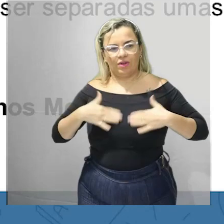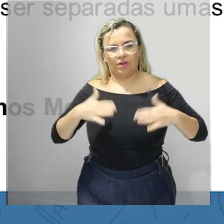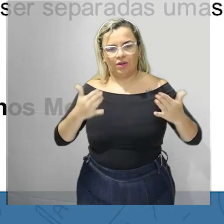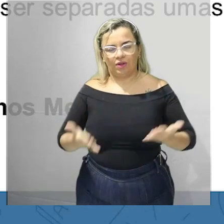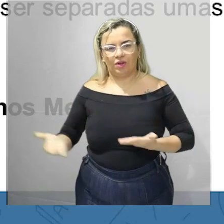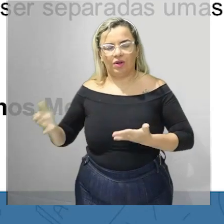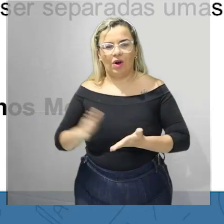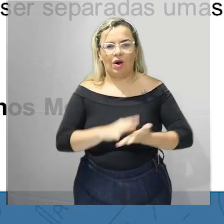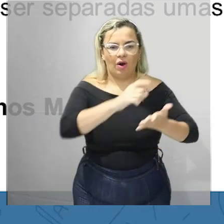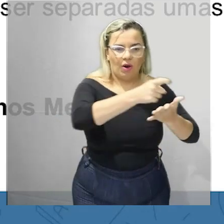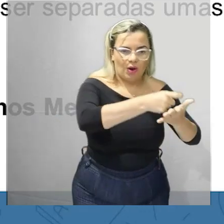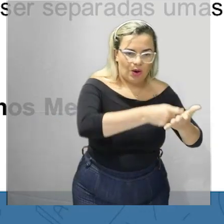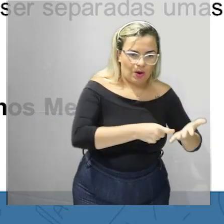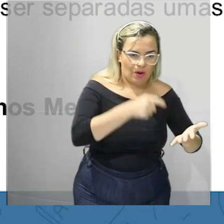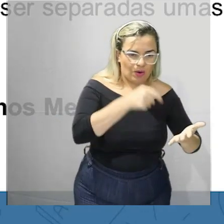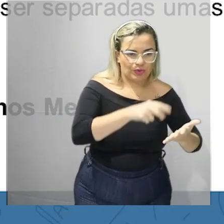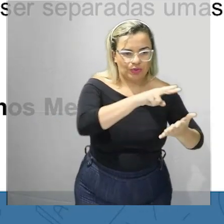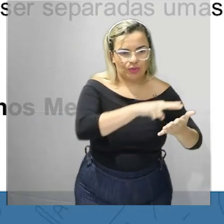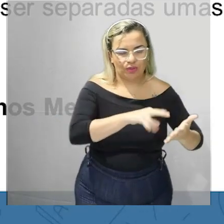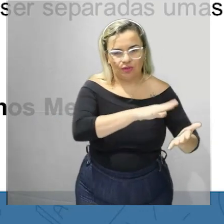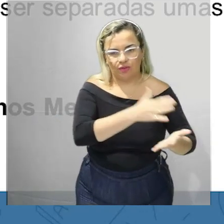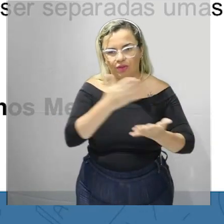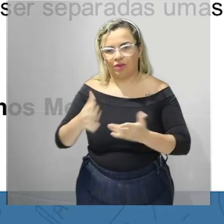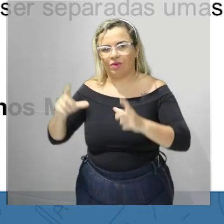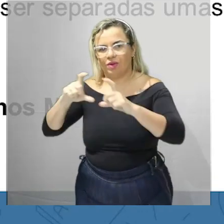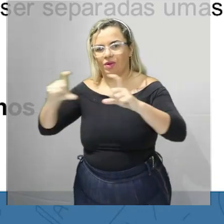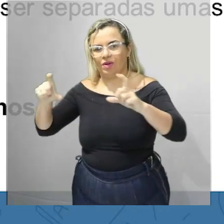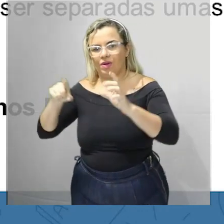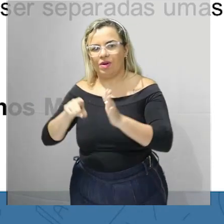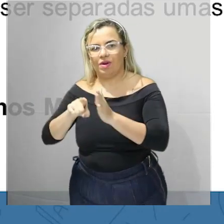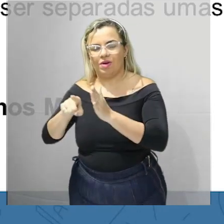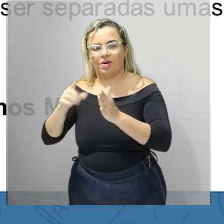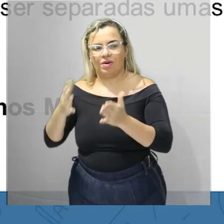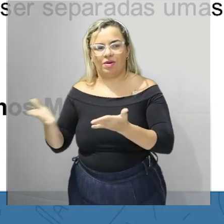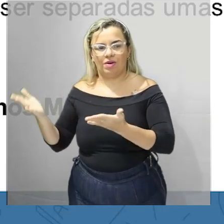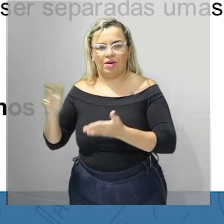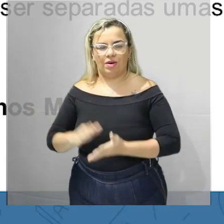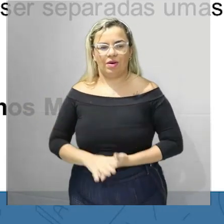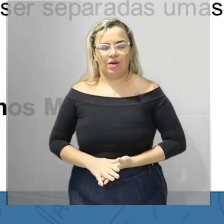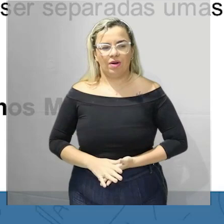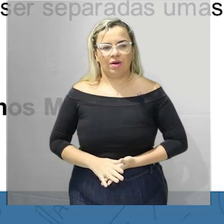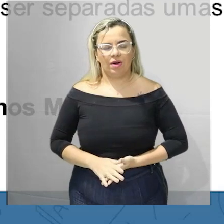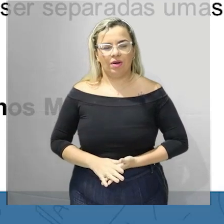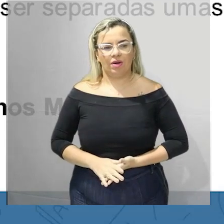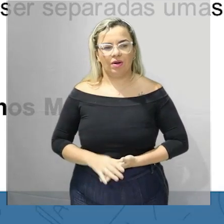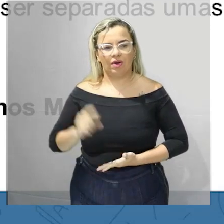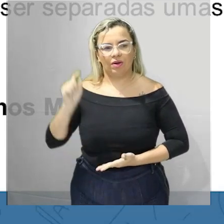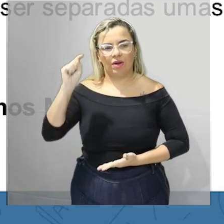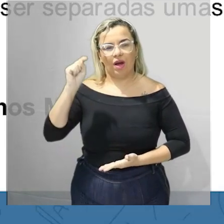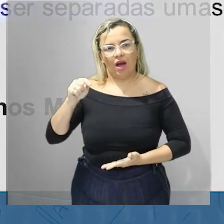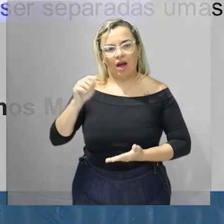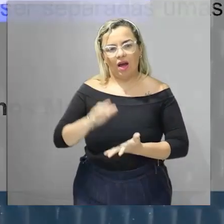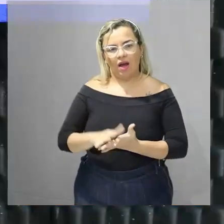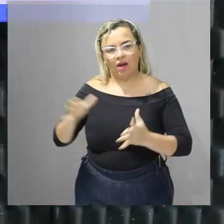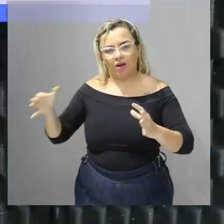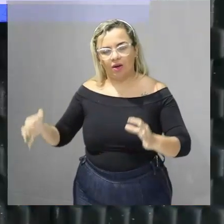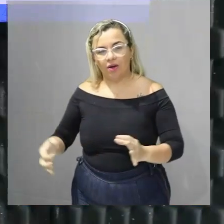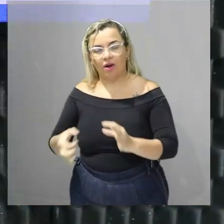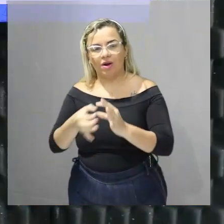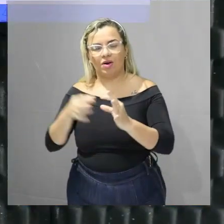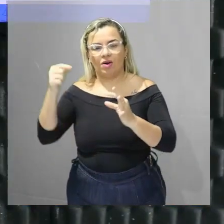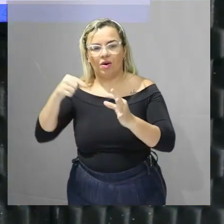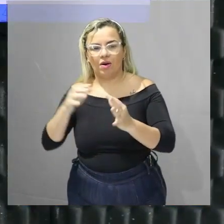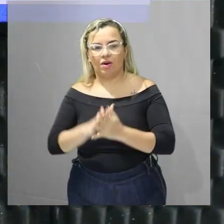texto motivador, bora para o comando. Ele diz o seguinte: a maior complexidade